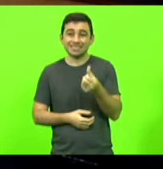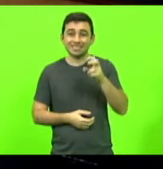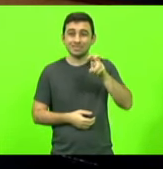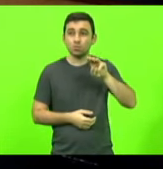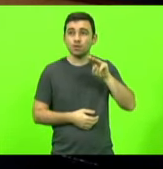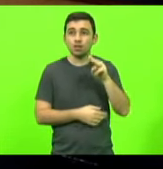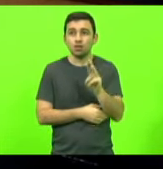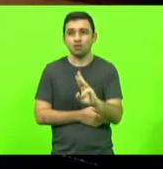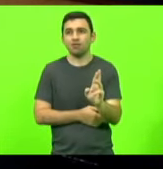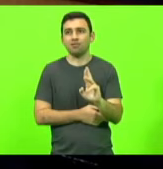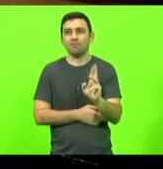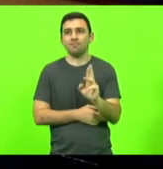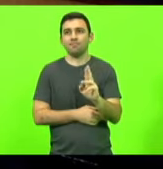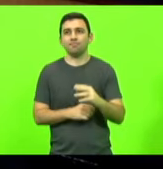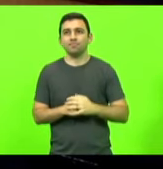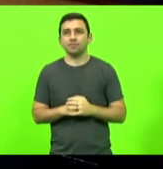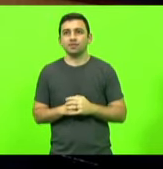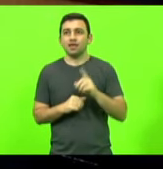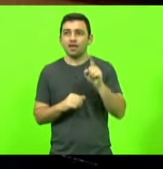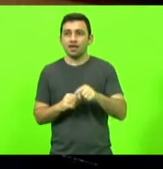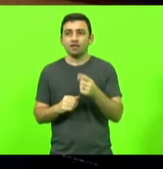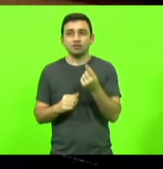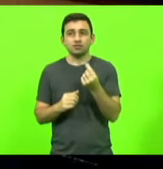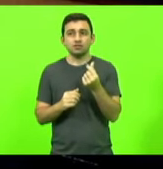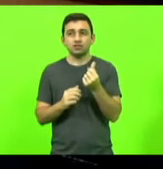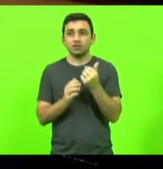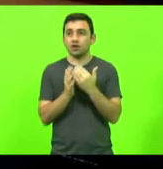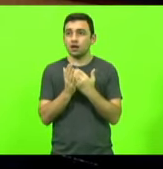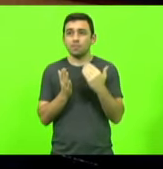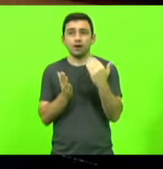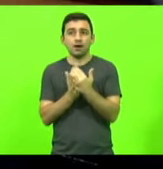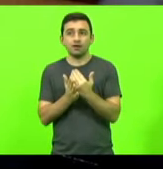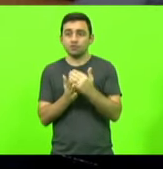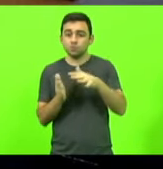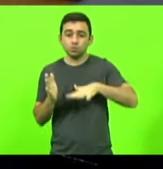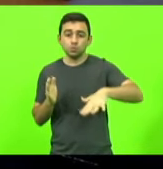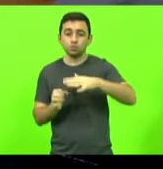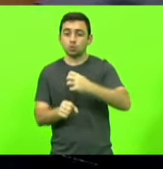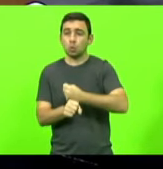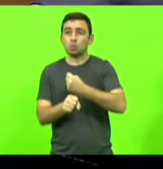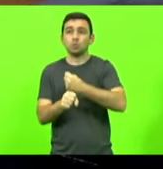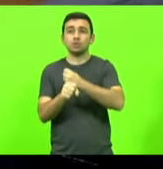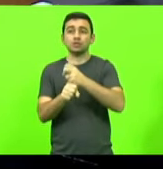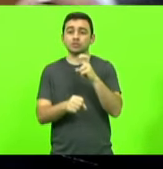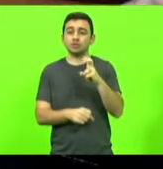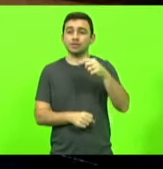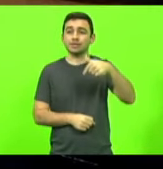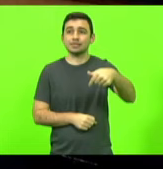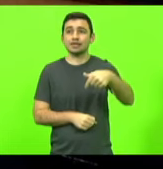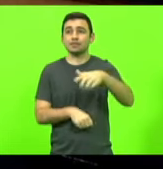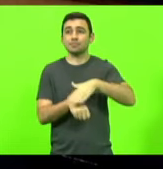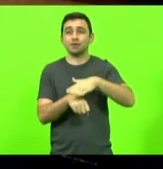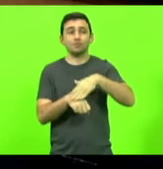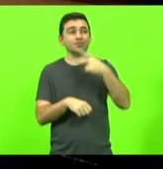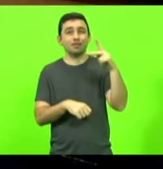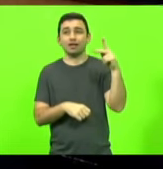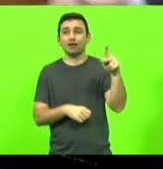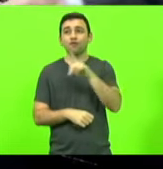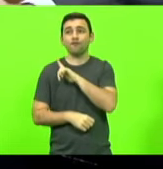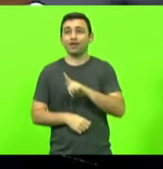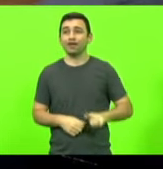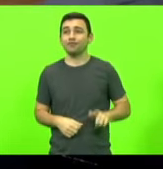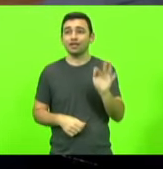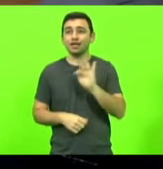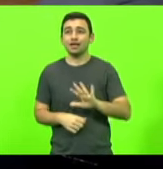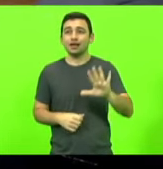reais. É mais recurso do que as 57 obras que estão sendo tocadas pelo governo federal.